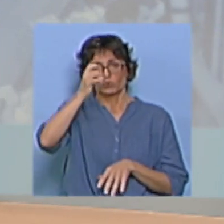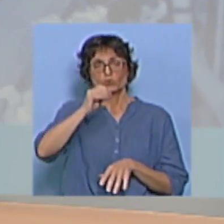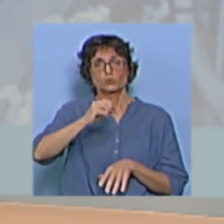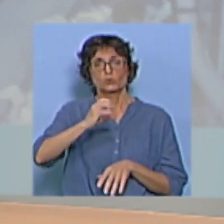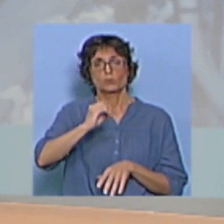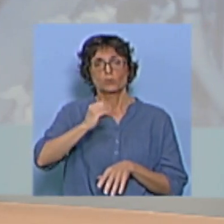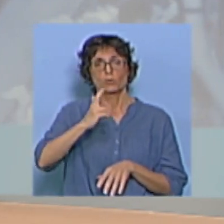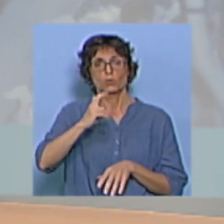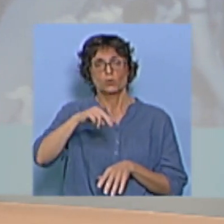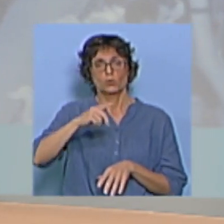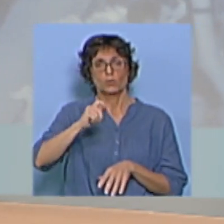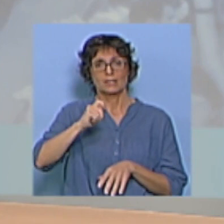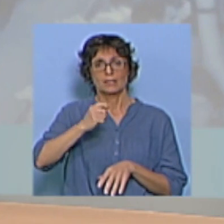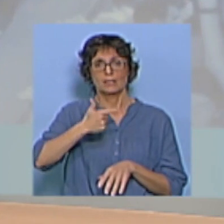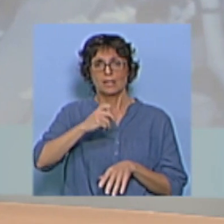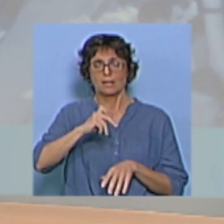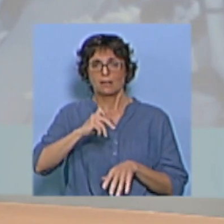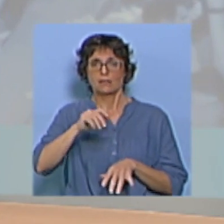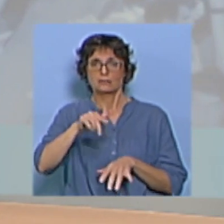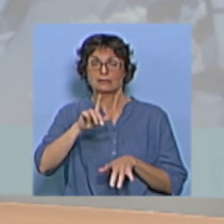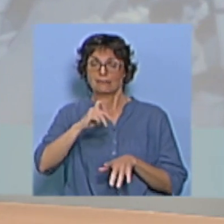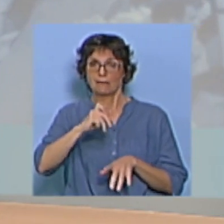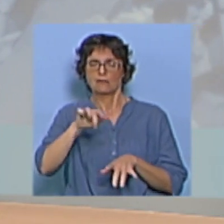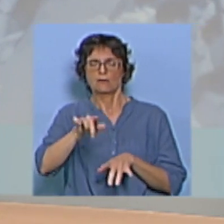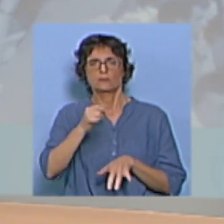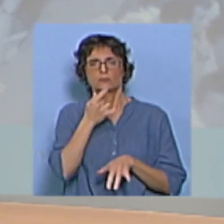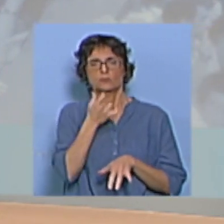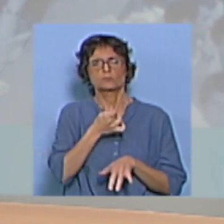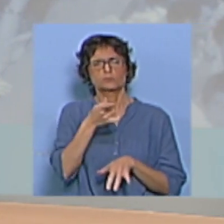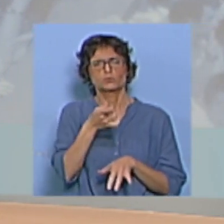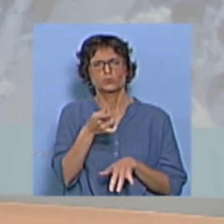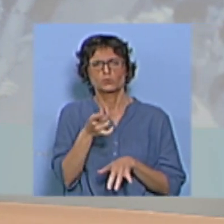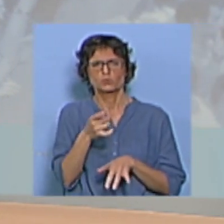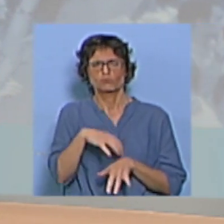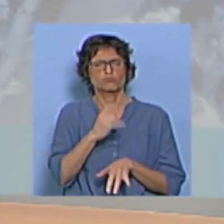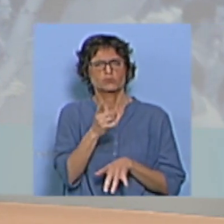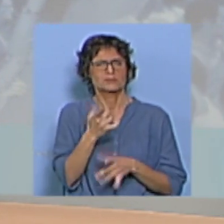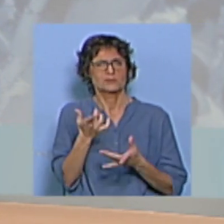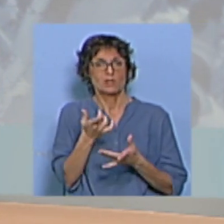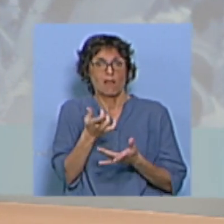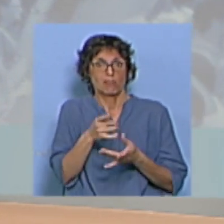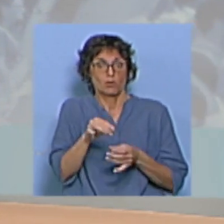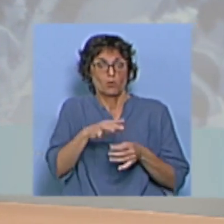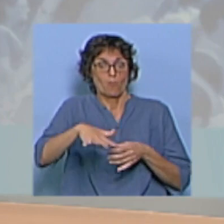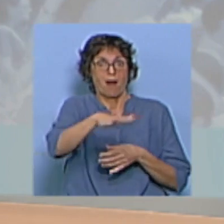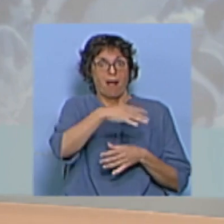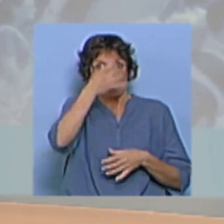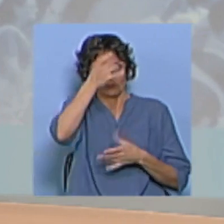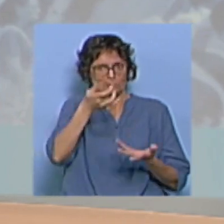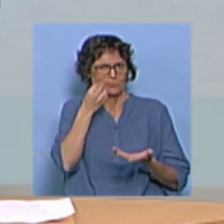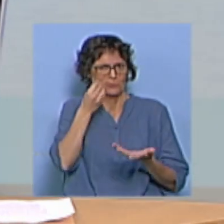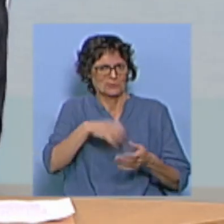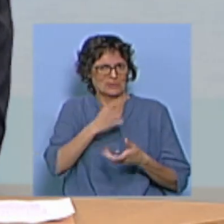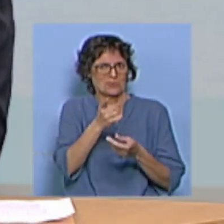Episcopal, que significado tem o escolher um Bispo de uma diocese como Setúbal? Não